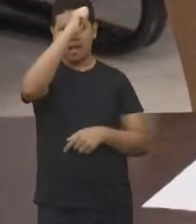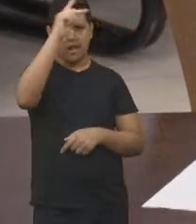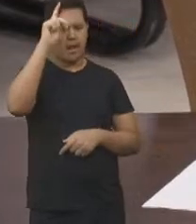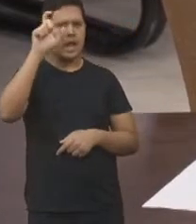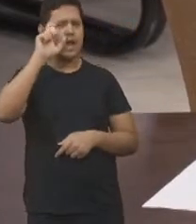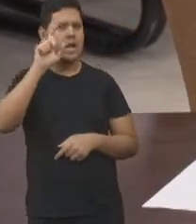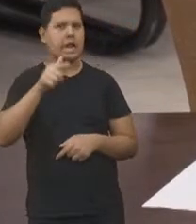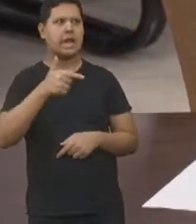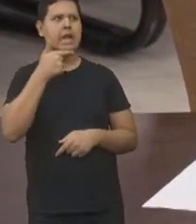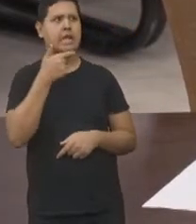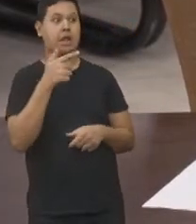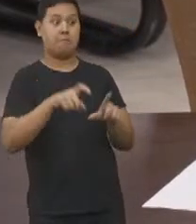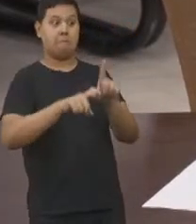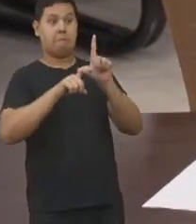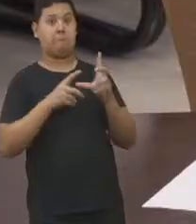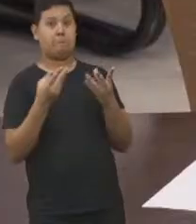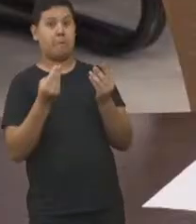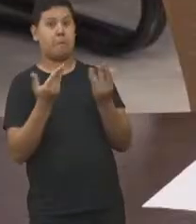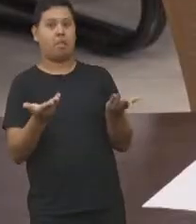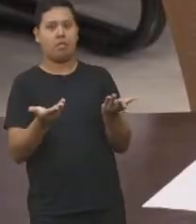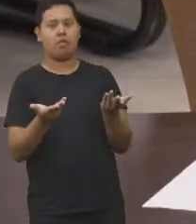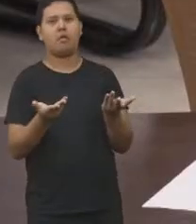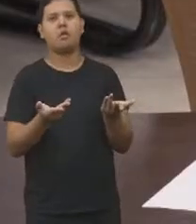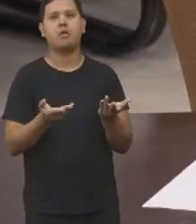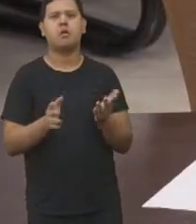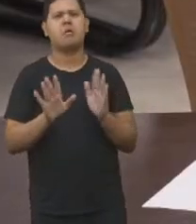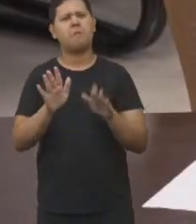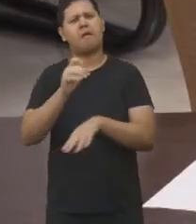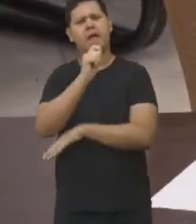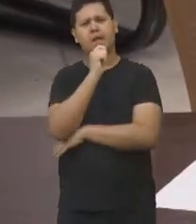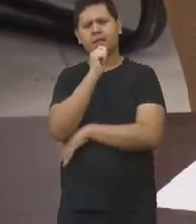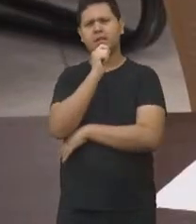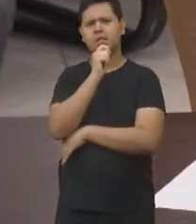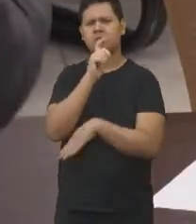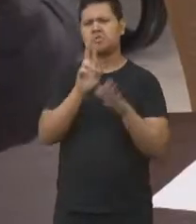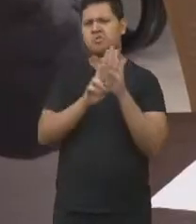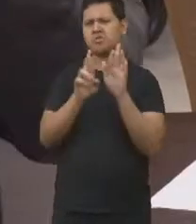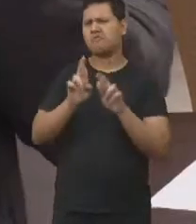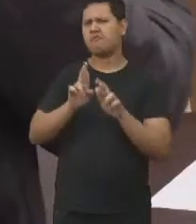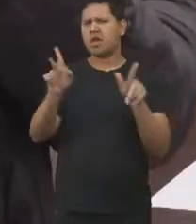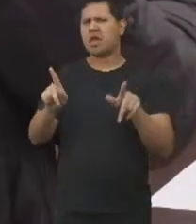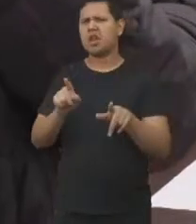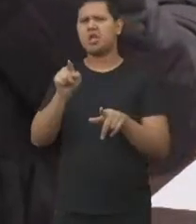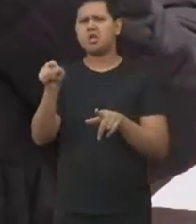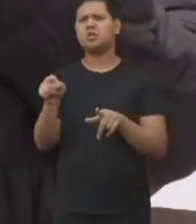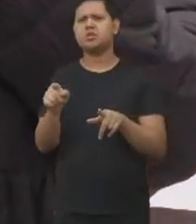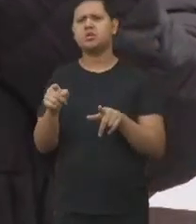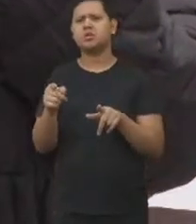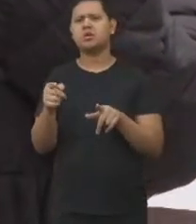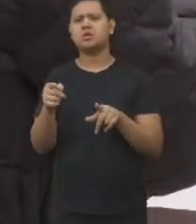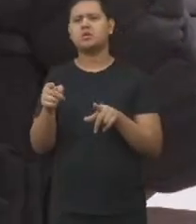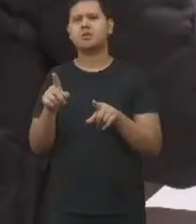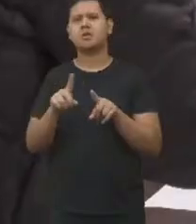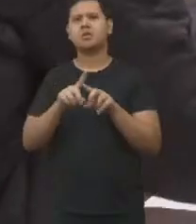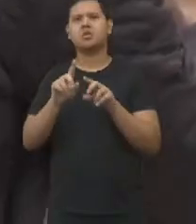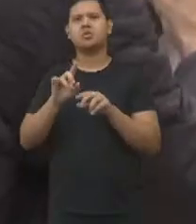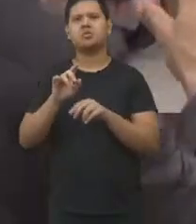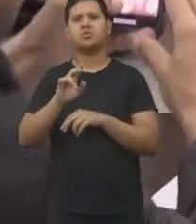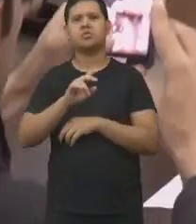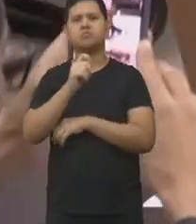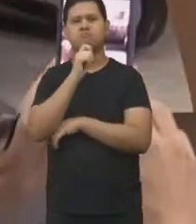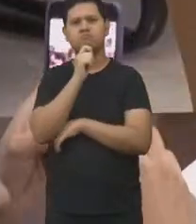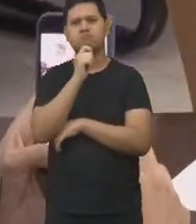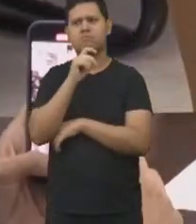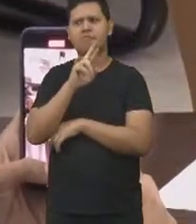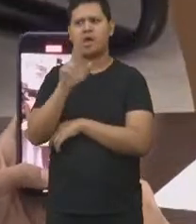dinheiro para pagar a conta. Mas é engraçado que o Celso acho que ficou tão que levou quem era secretário de Finanças à